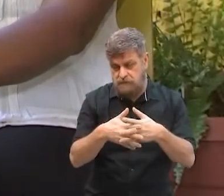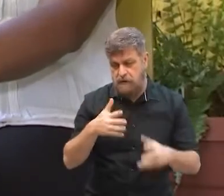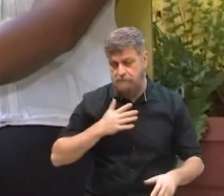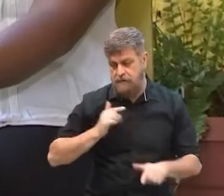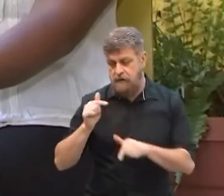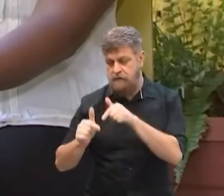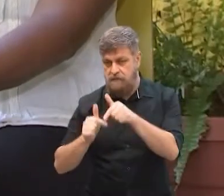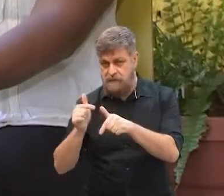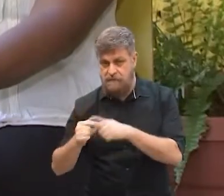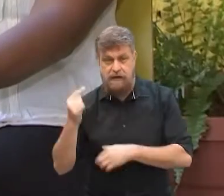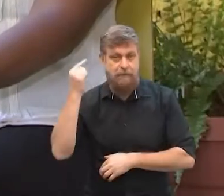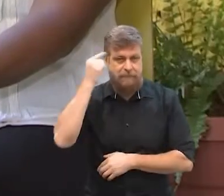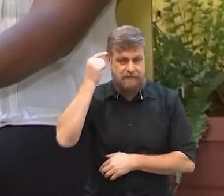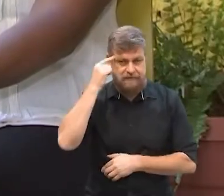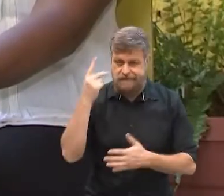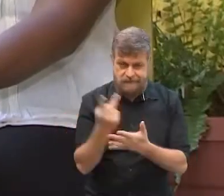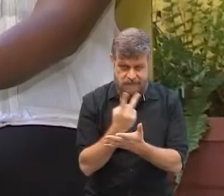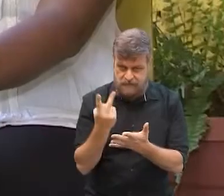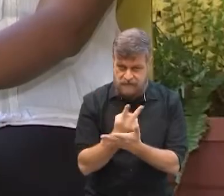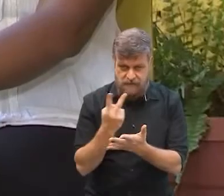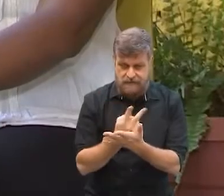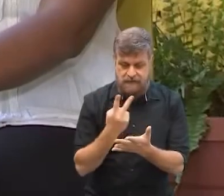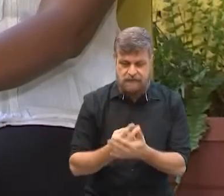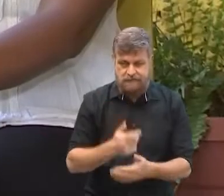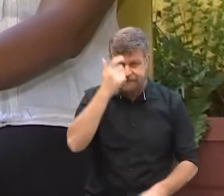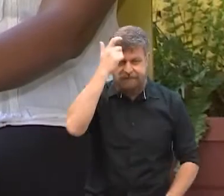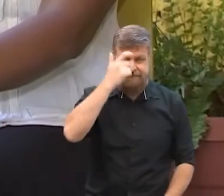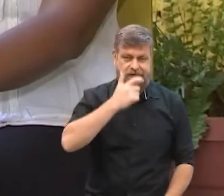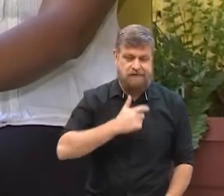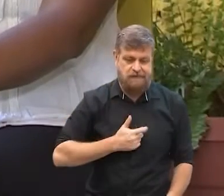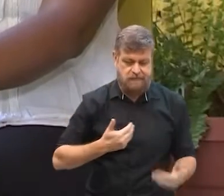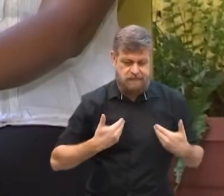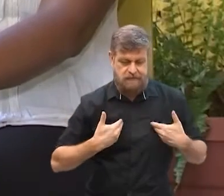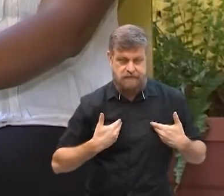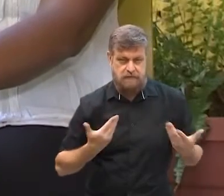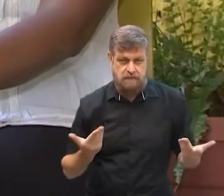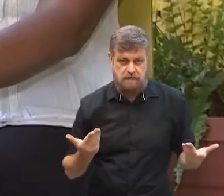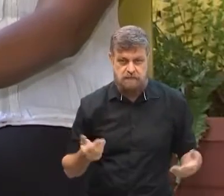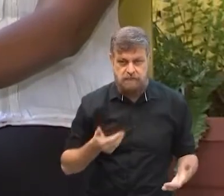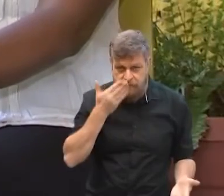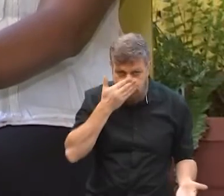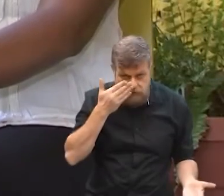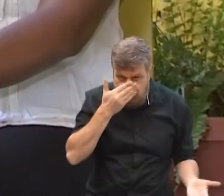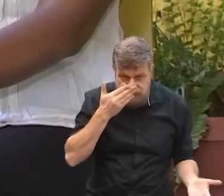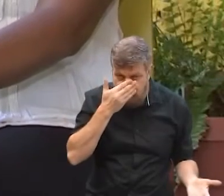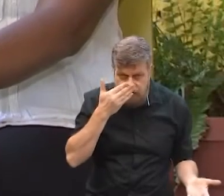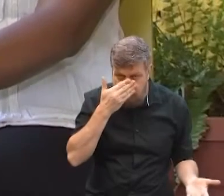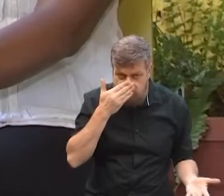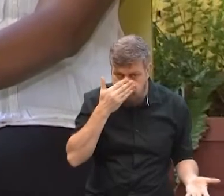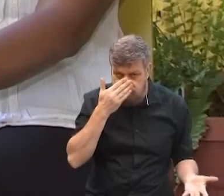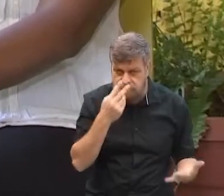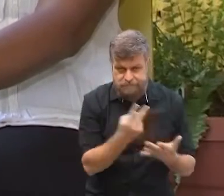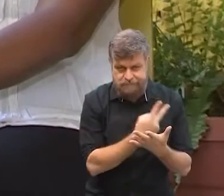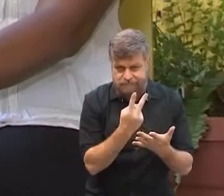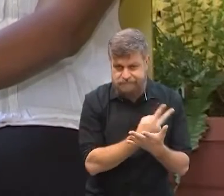trabalho com outros tipos de trabalho, né? Pensam que você está trabalhando com prostituição ou coisa do tipo.